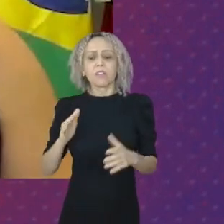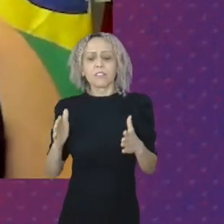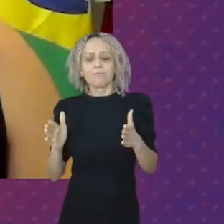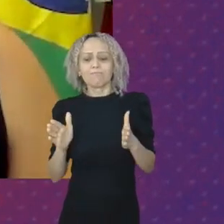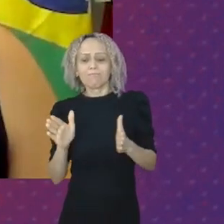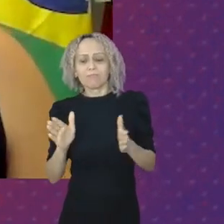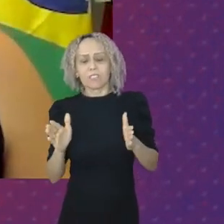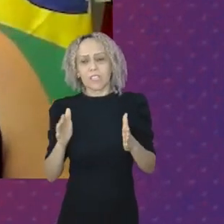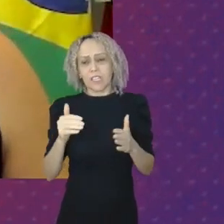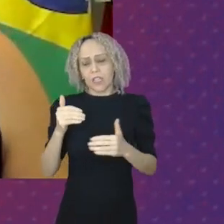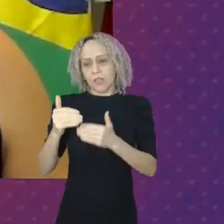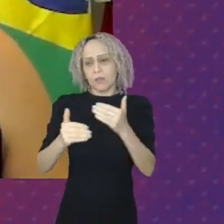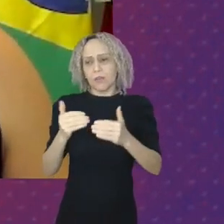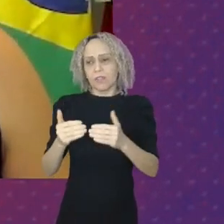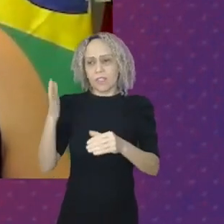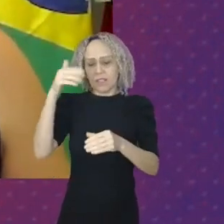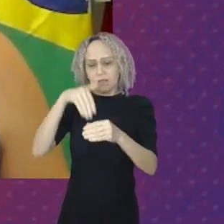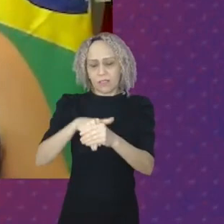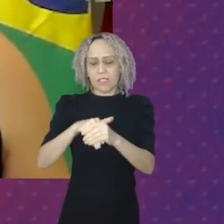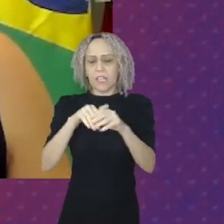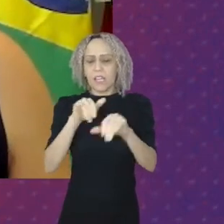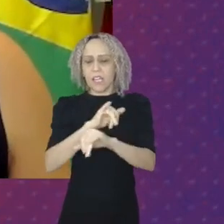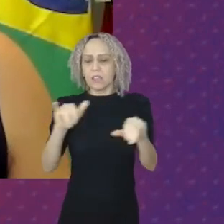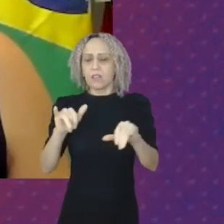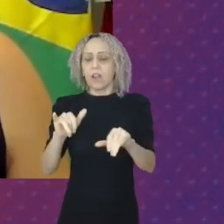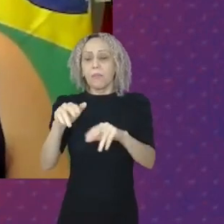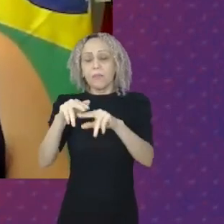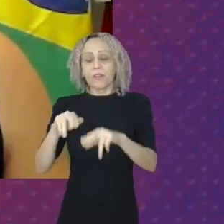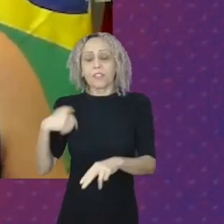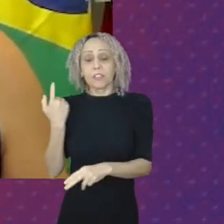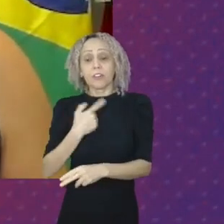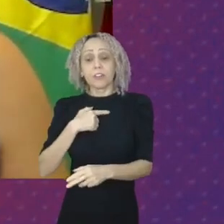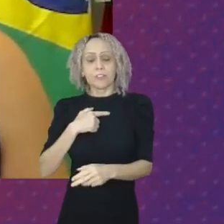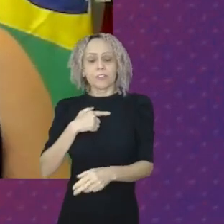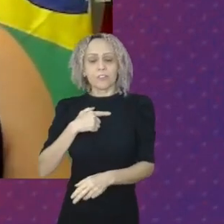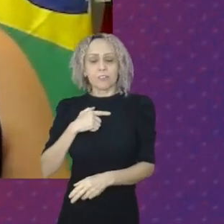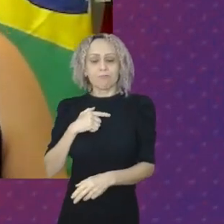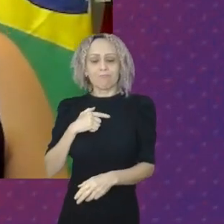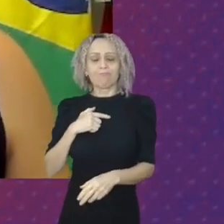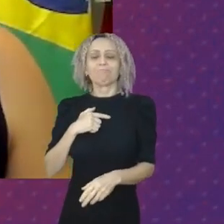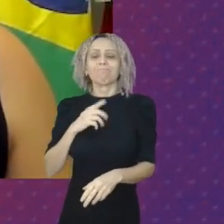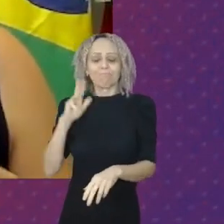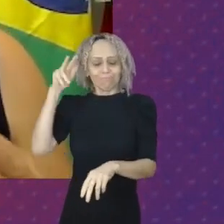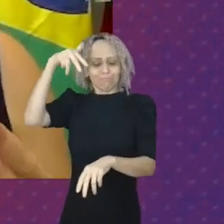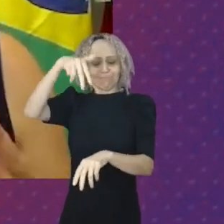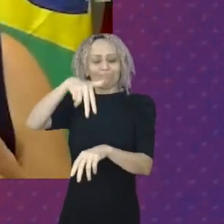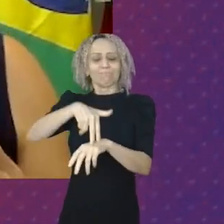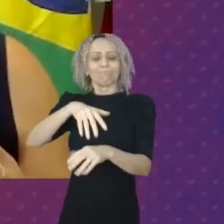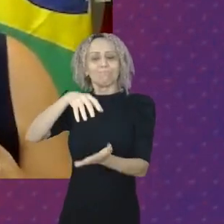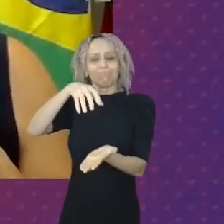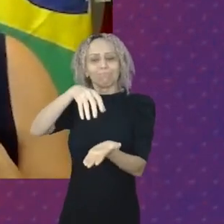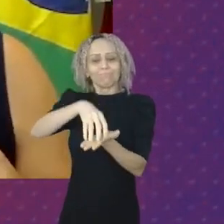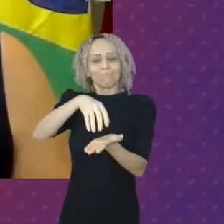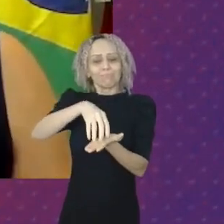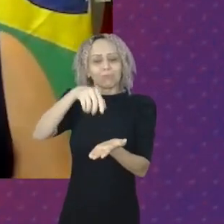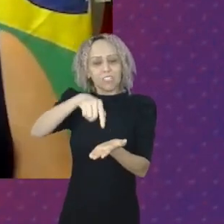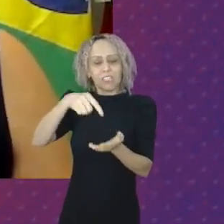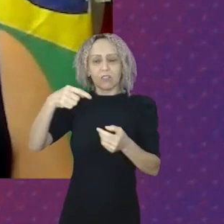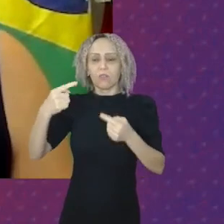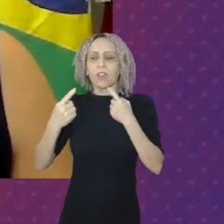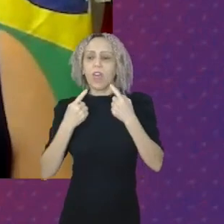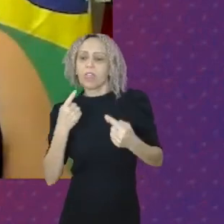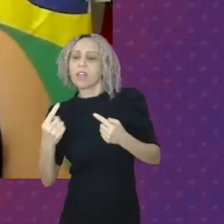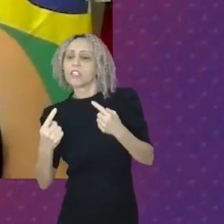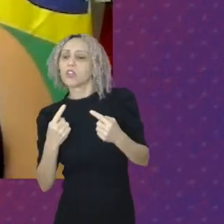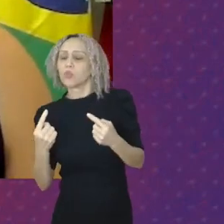por isso, queremos estar no centro dessas discussões. Mas é claro que toda essa